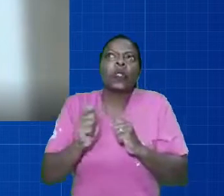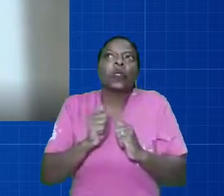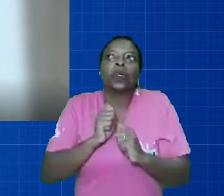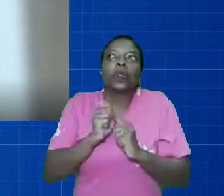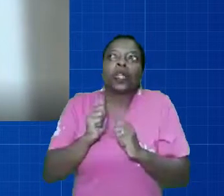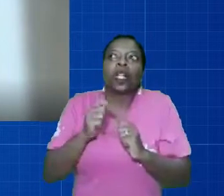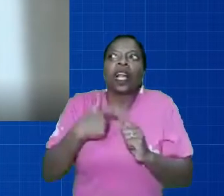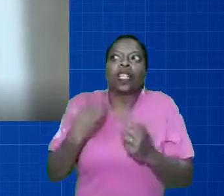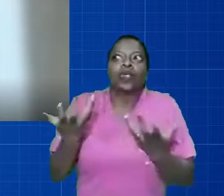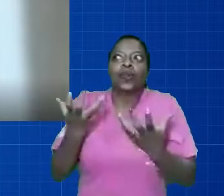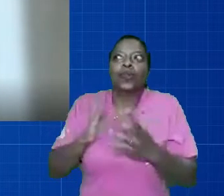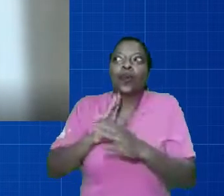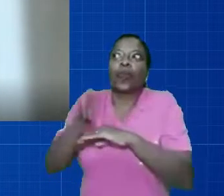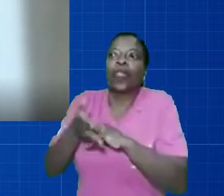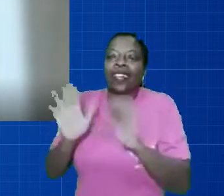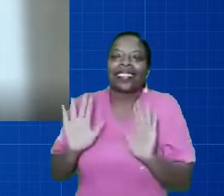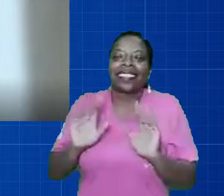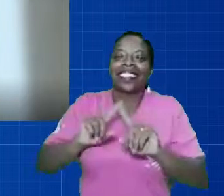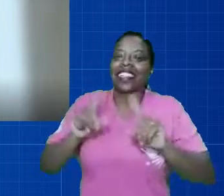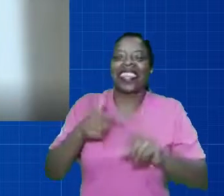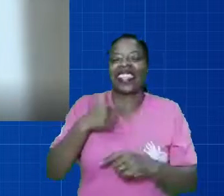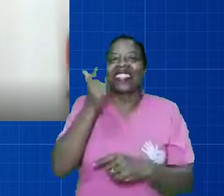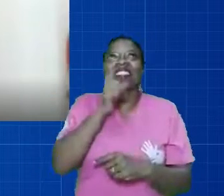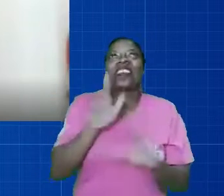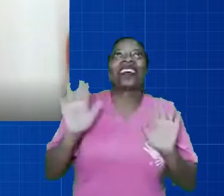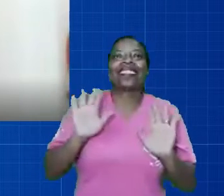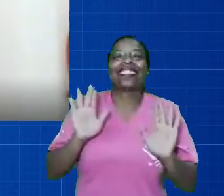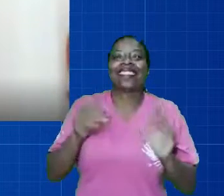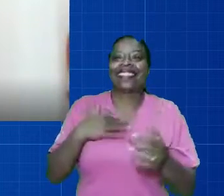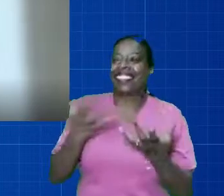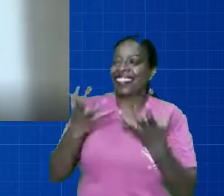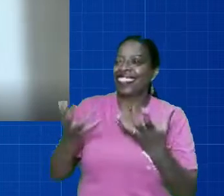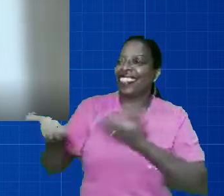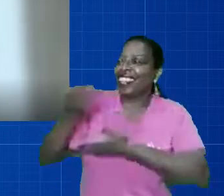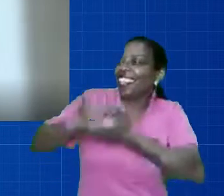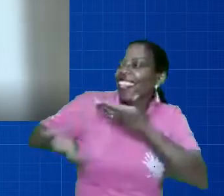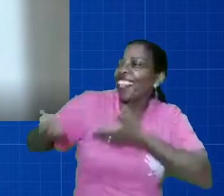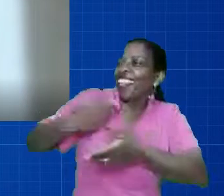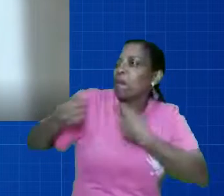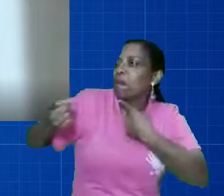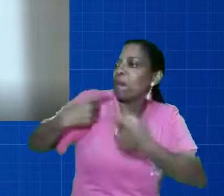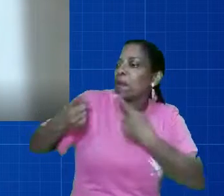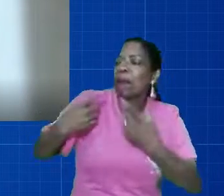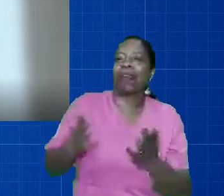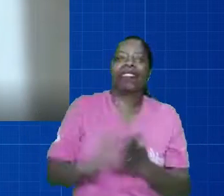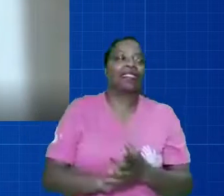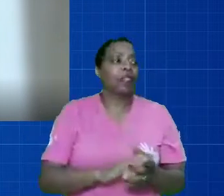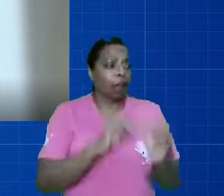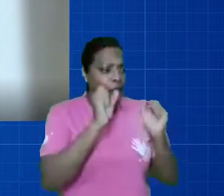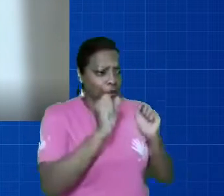pode interferir. Eu me comportado. Pode interferir, não tem problema. Não, tá ótimo.